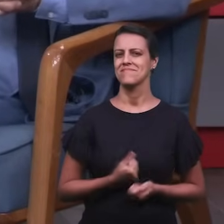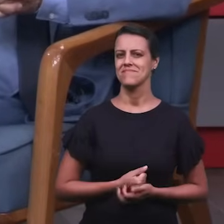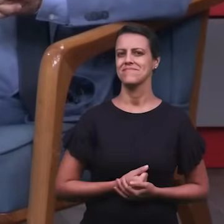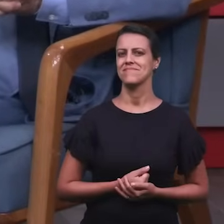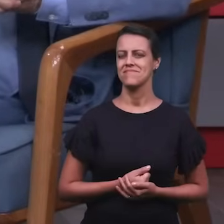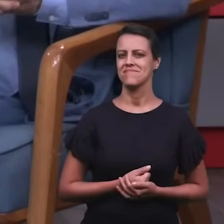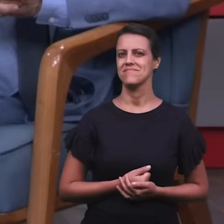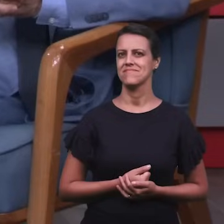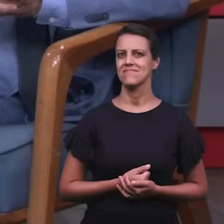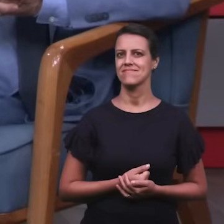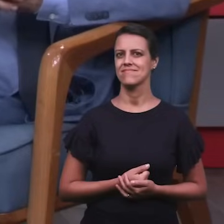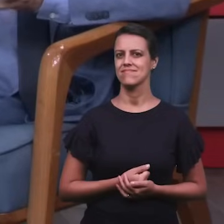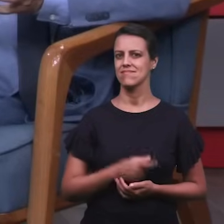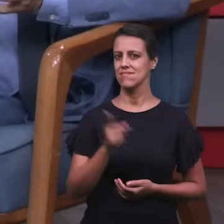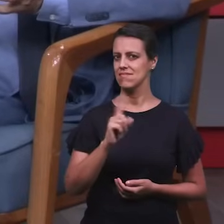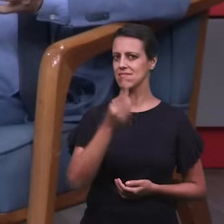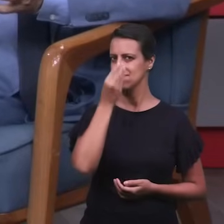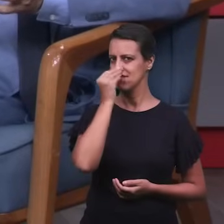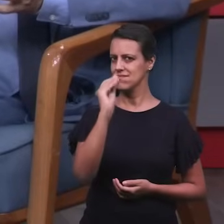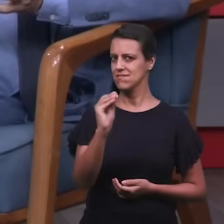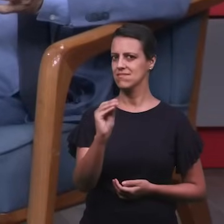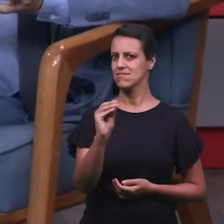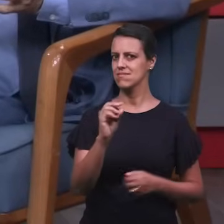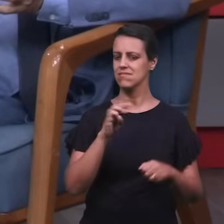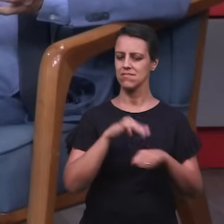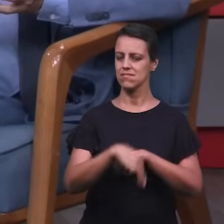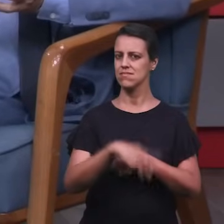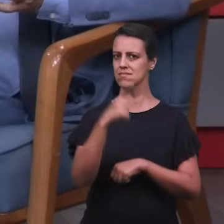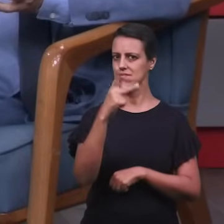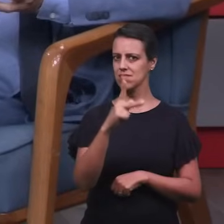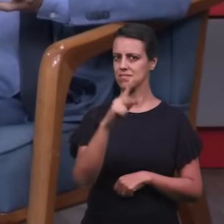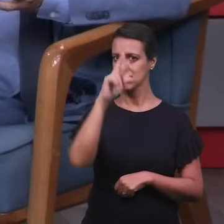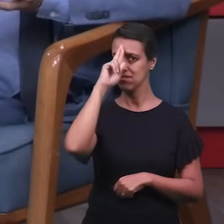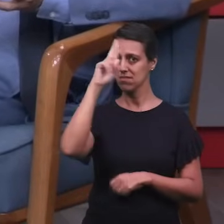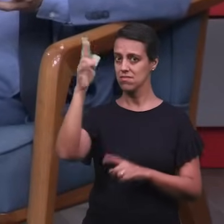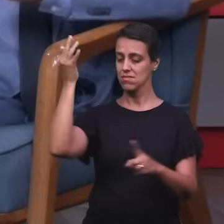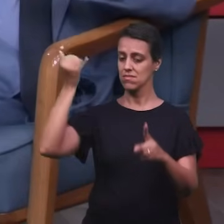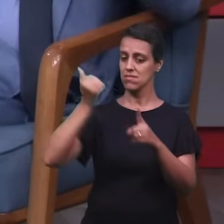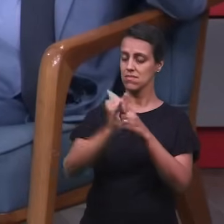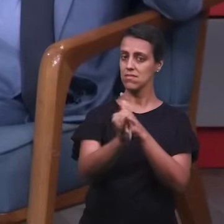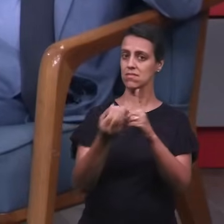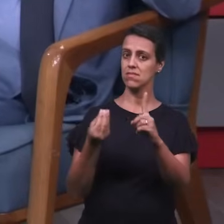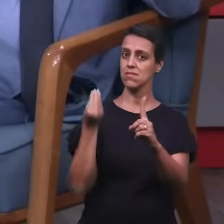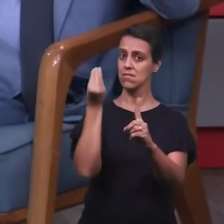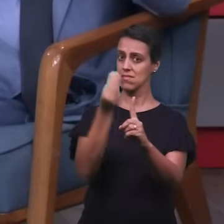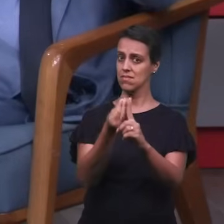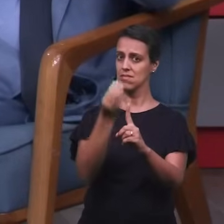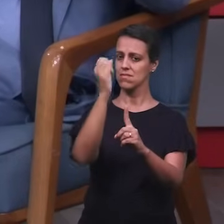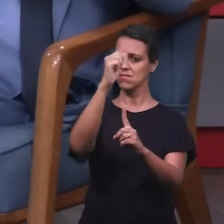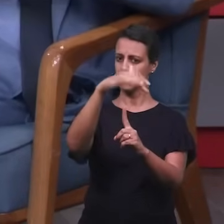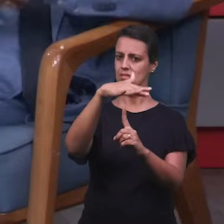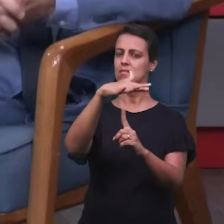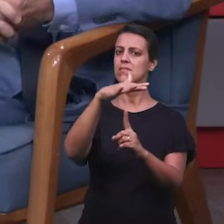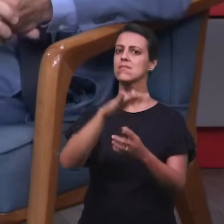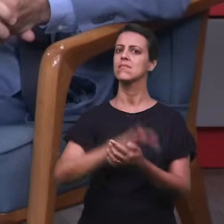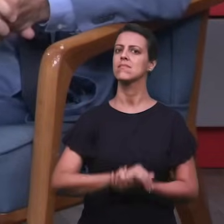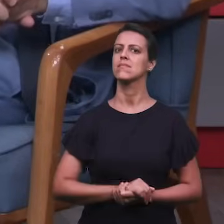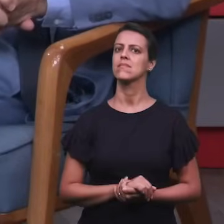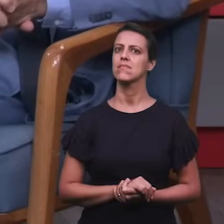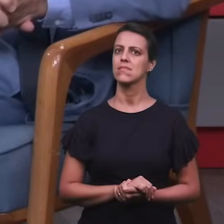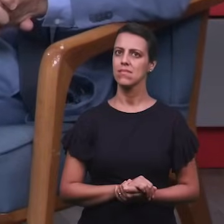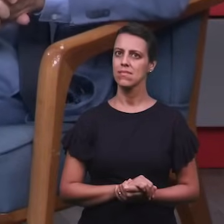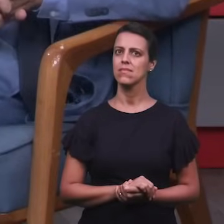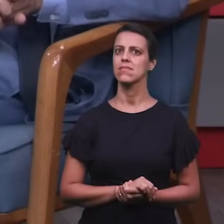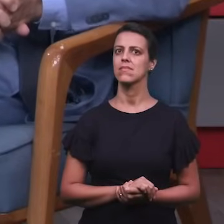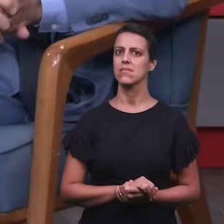extraordinária e maravilhosa. Não despreze o dom que há em ti, o qual te foi dado por profecia, espírito, sangue. E